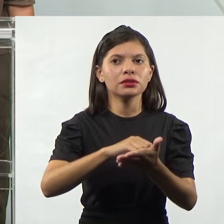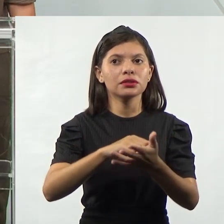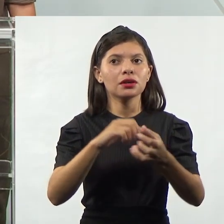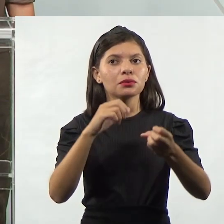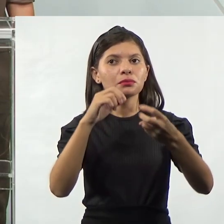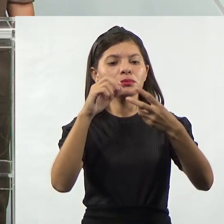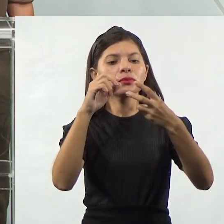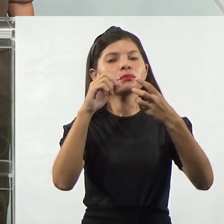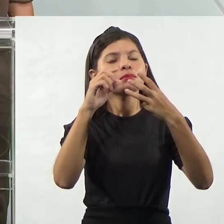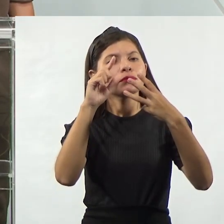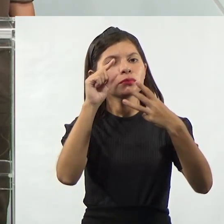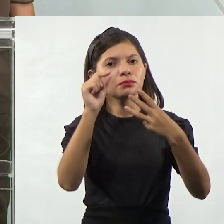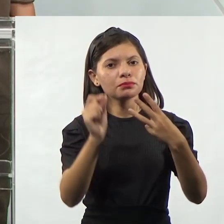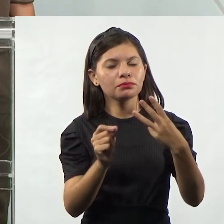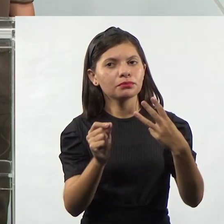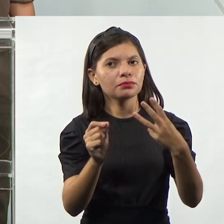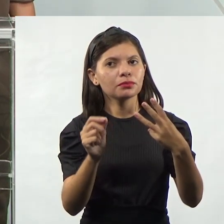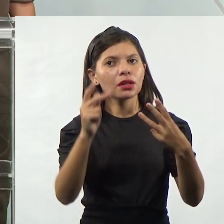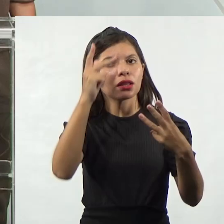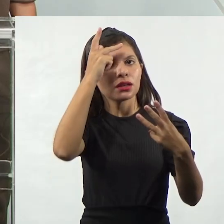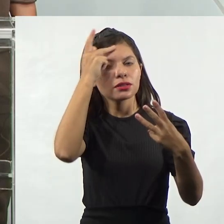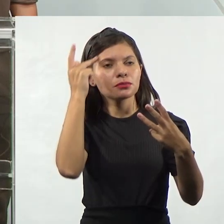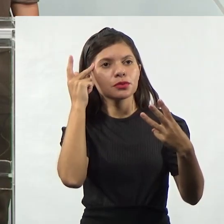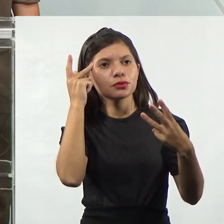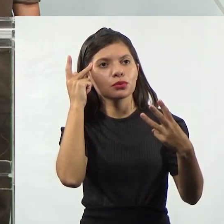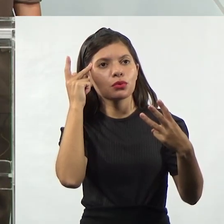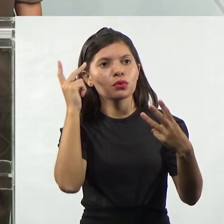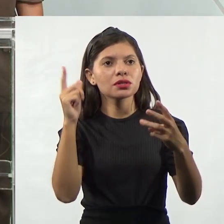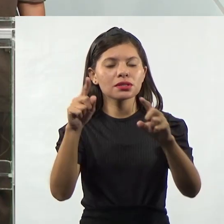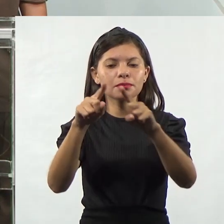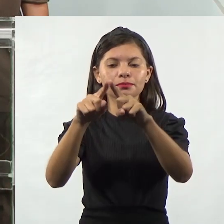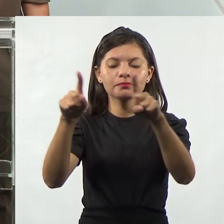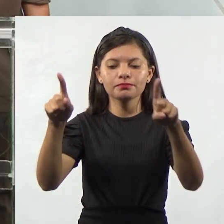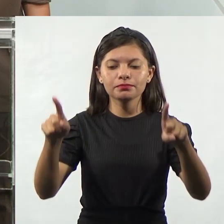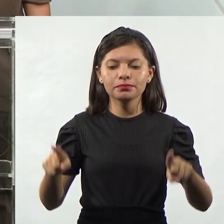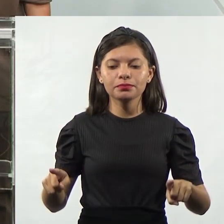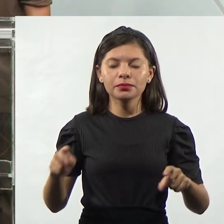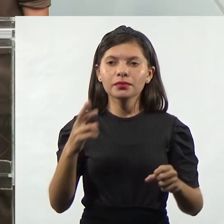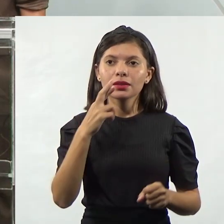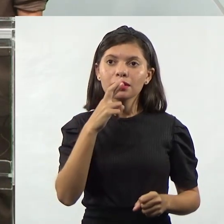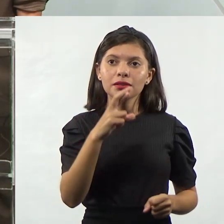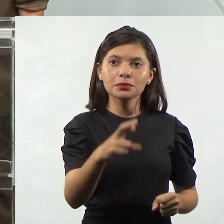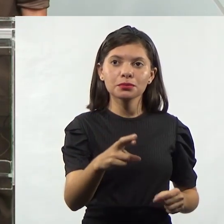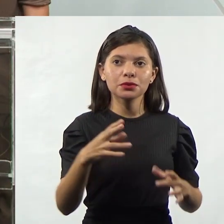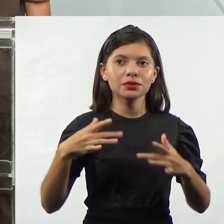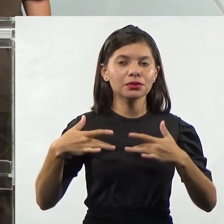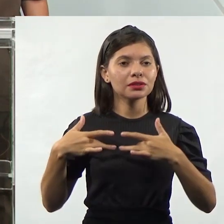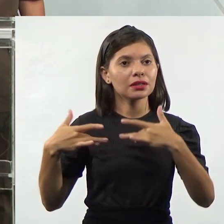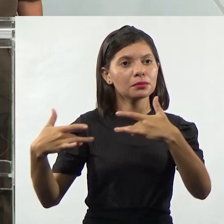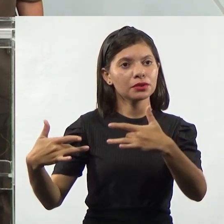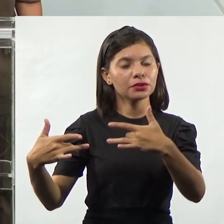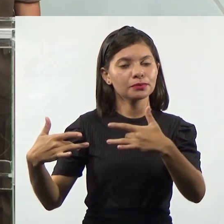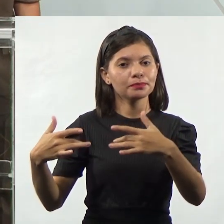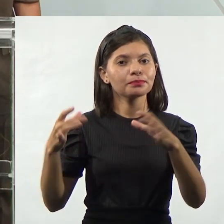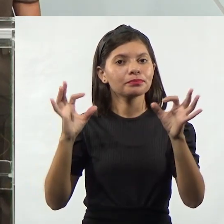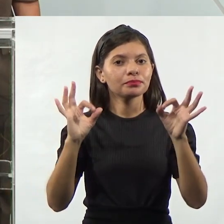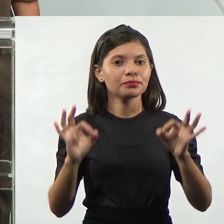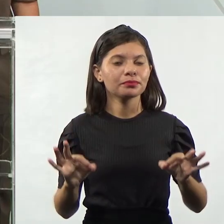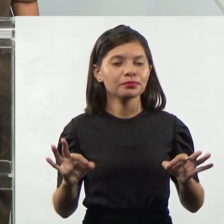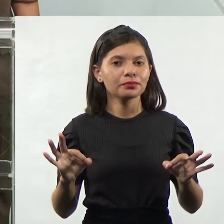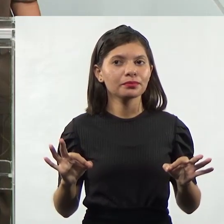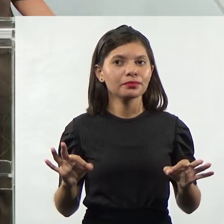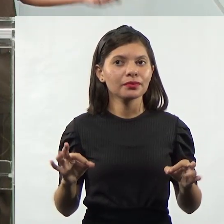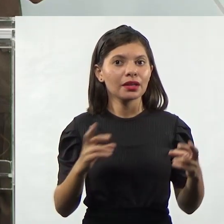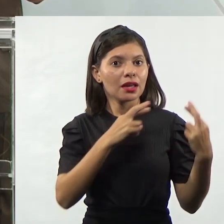contratação composta por 3 agentes, servidores, e eles respondem solidariamente,